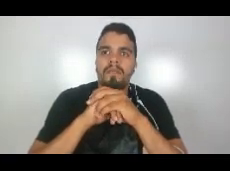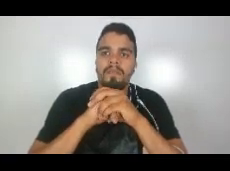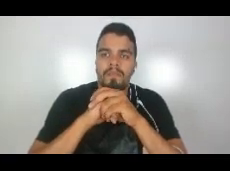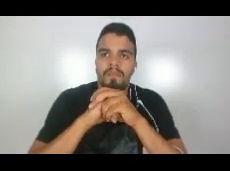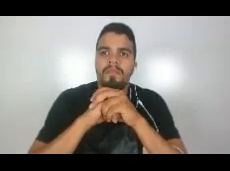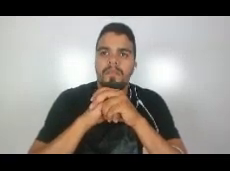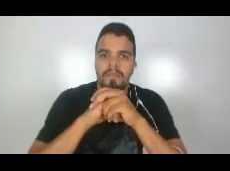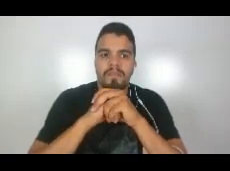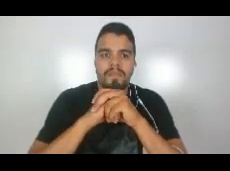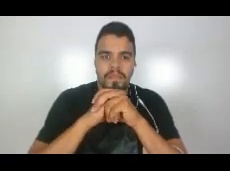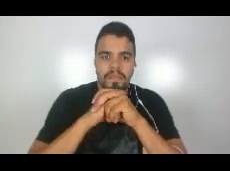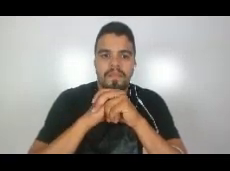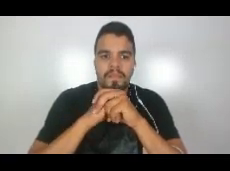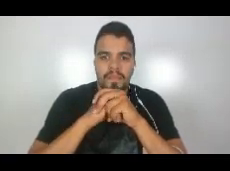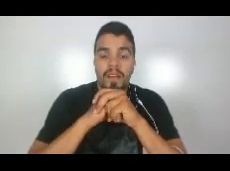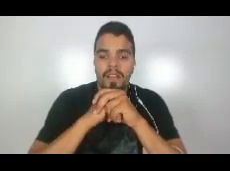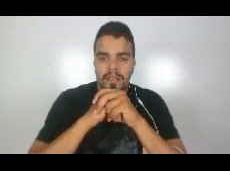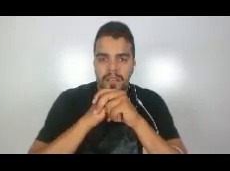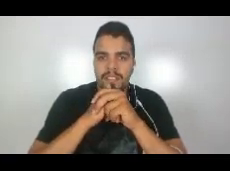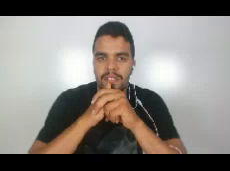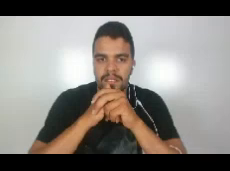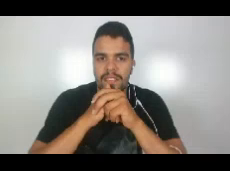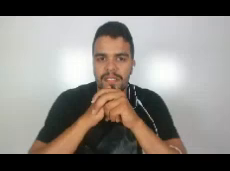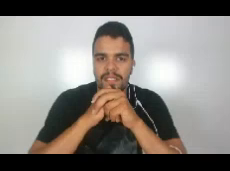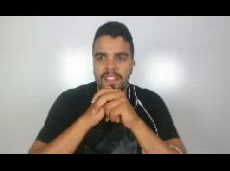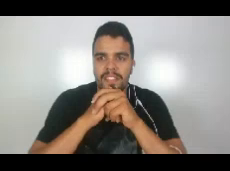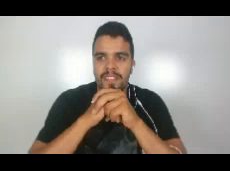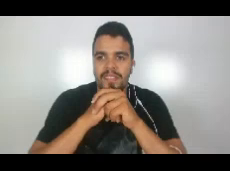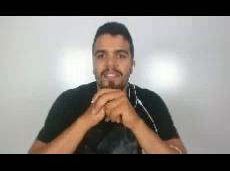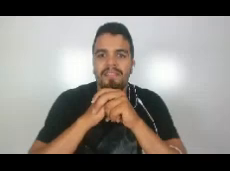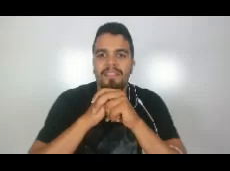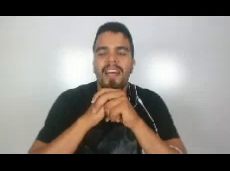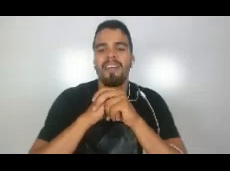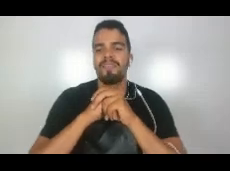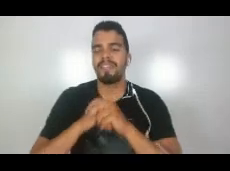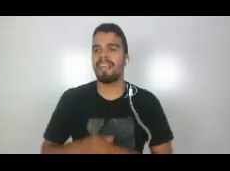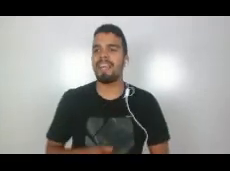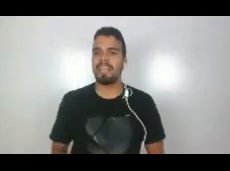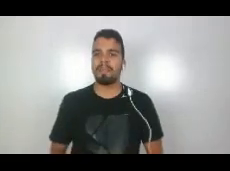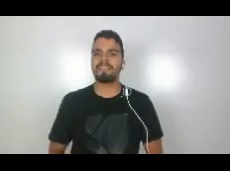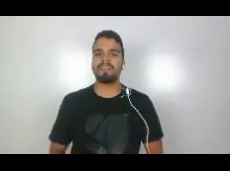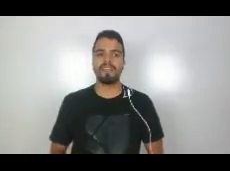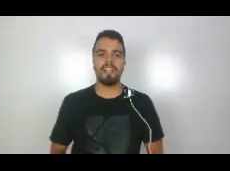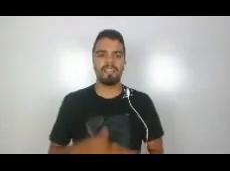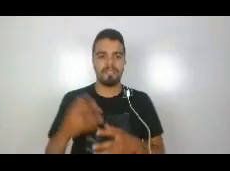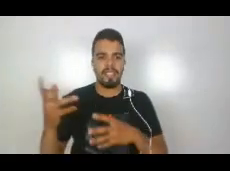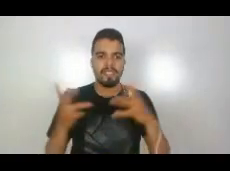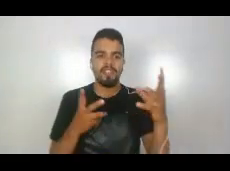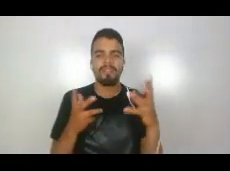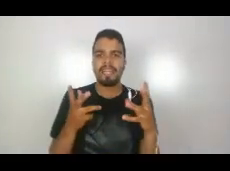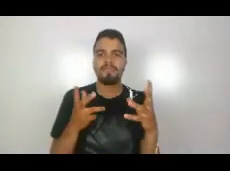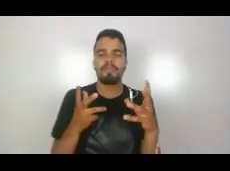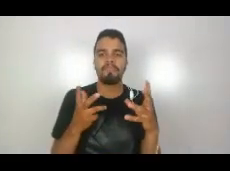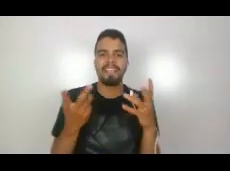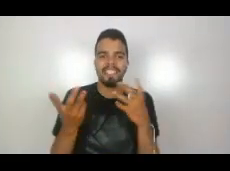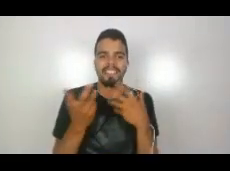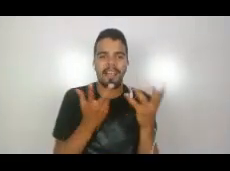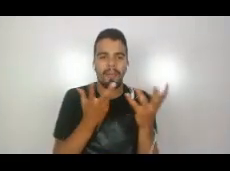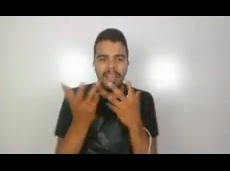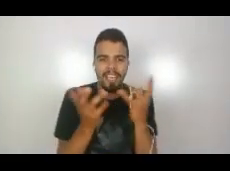mas eles, como estão iniciando, Aham, sim, sim. acontece. Não acontece. Ainda mais que eles não têm esse